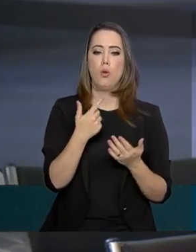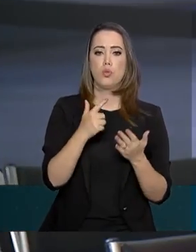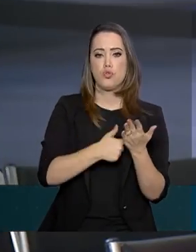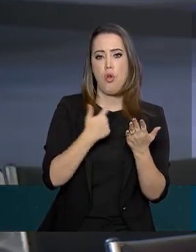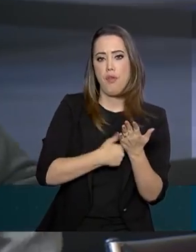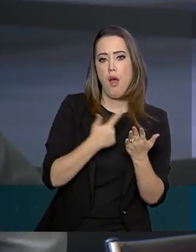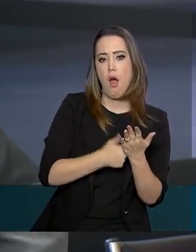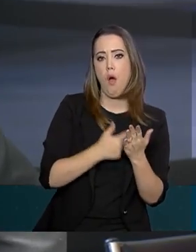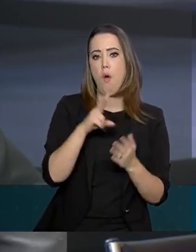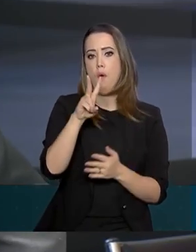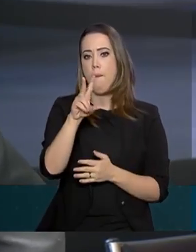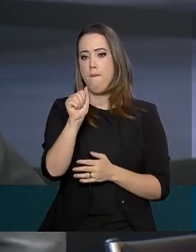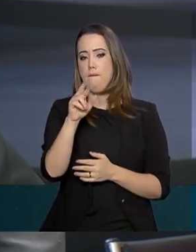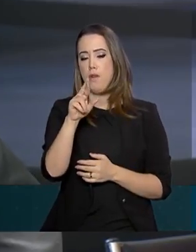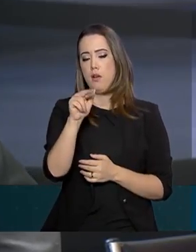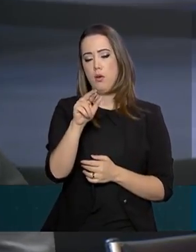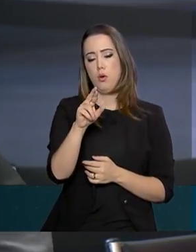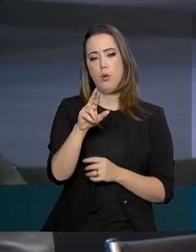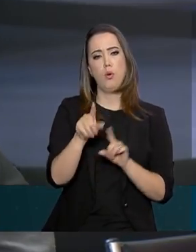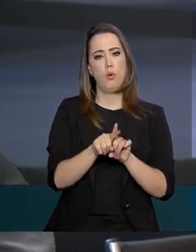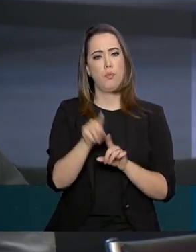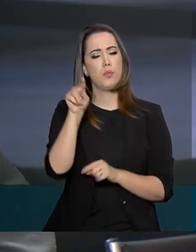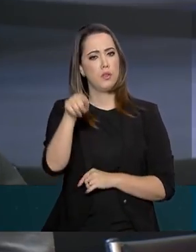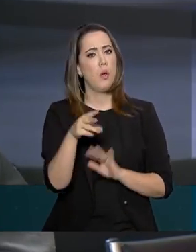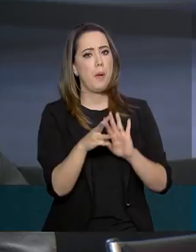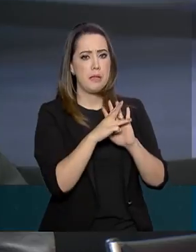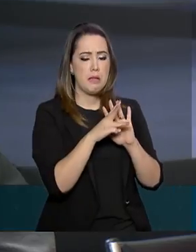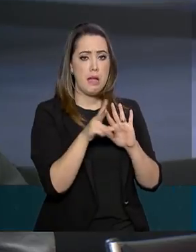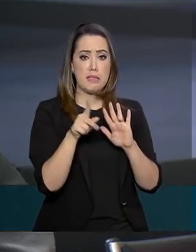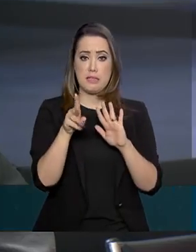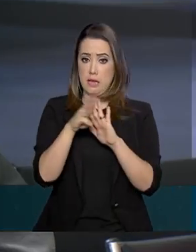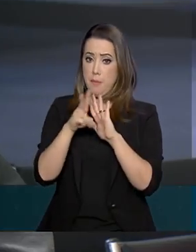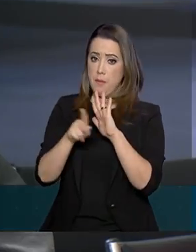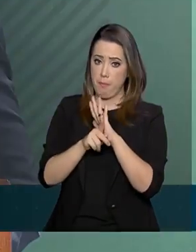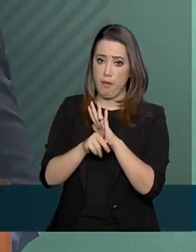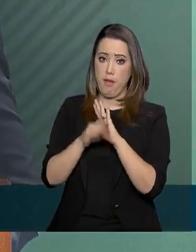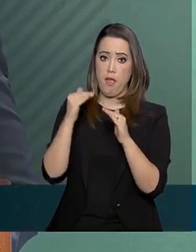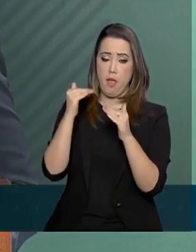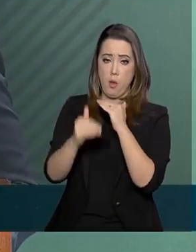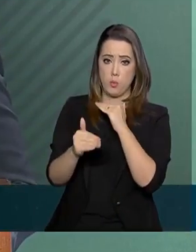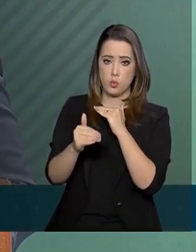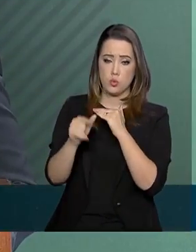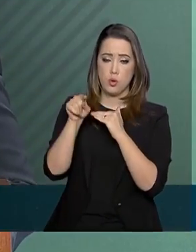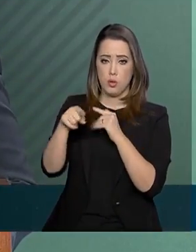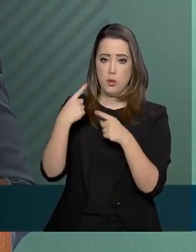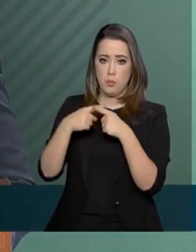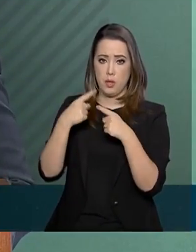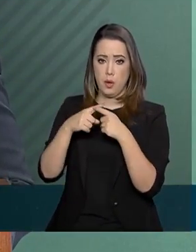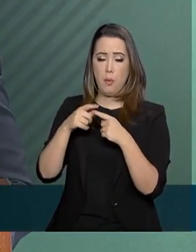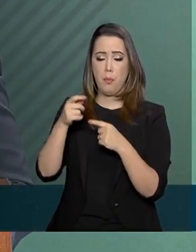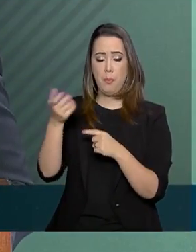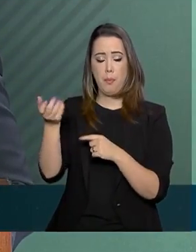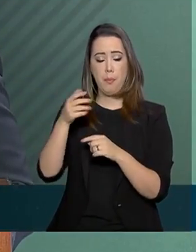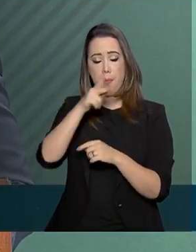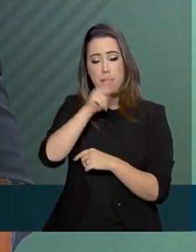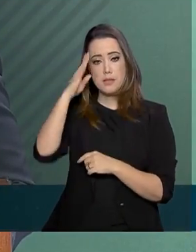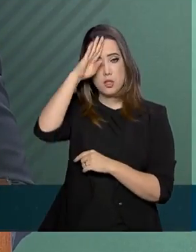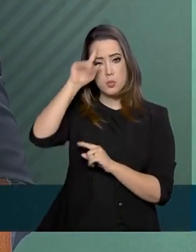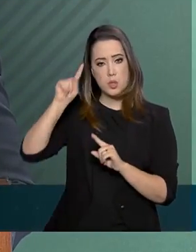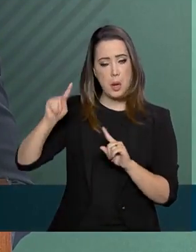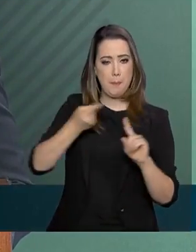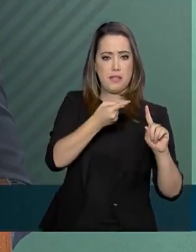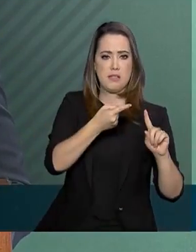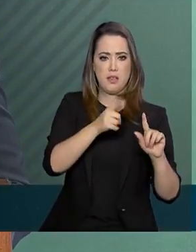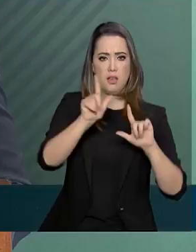essa medida é uma retaliação do presidente à imprensa não de forma alguma o nosso presidente não